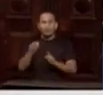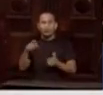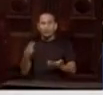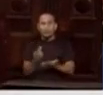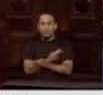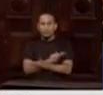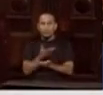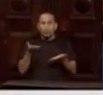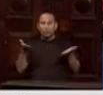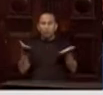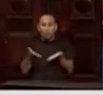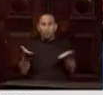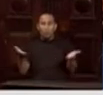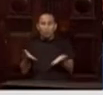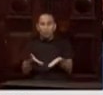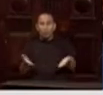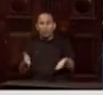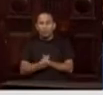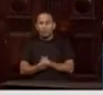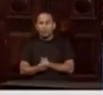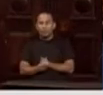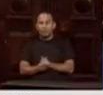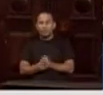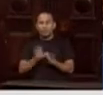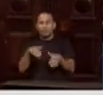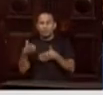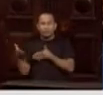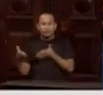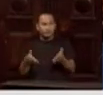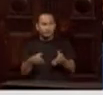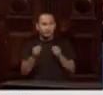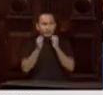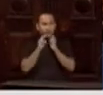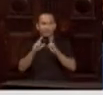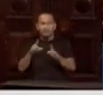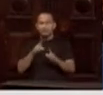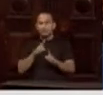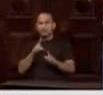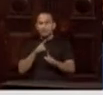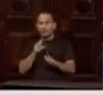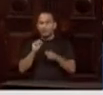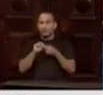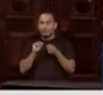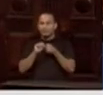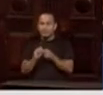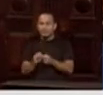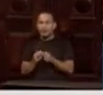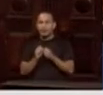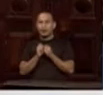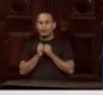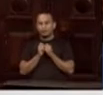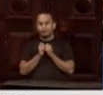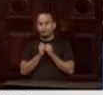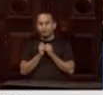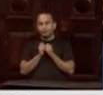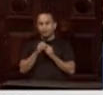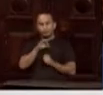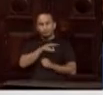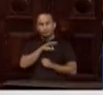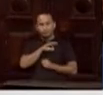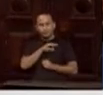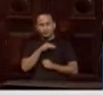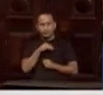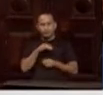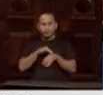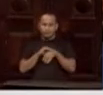aconteceu hoje, né, quando três deputados dessa casa tiveram que prestar depoimento. Eu acho que o deputado Luiz Paulo foi muito